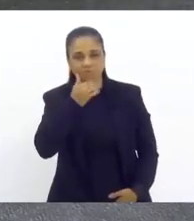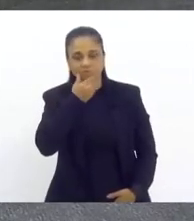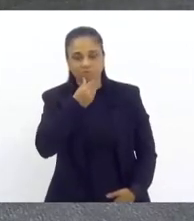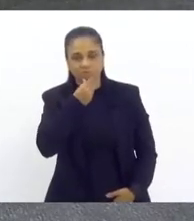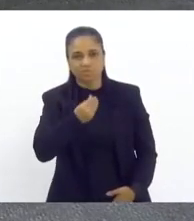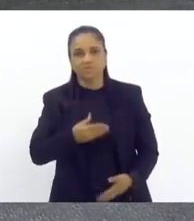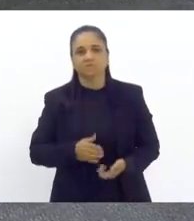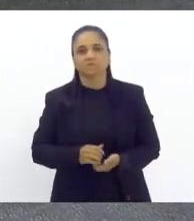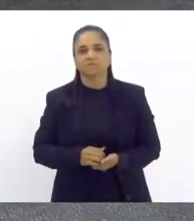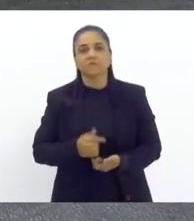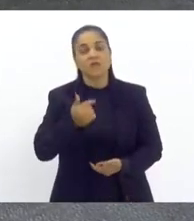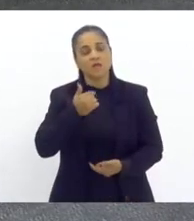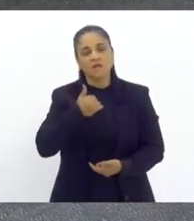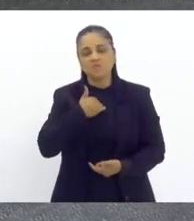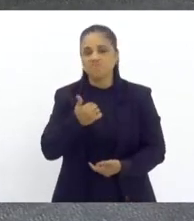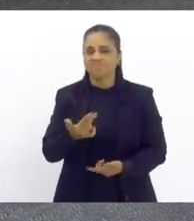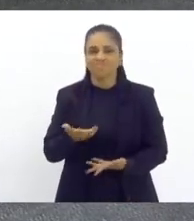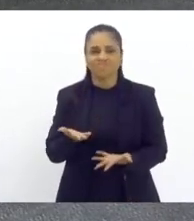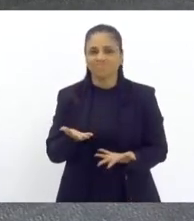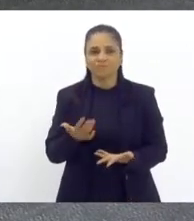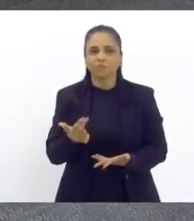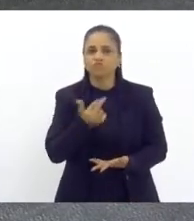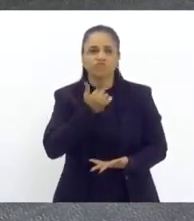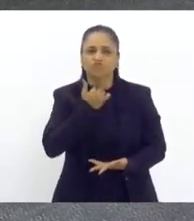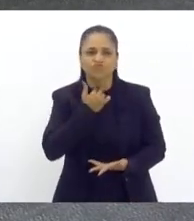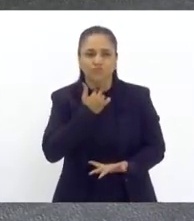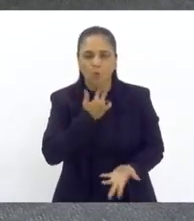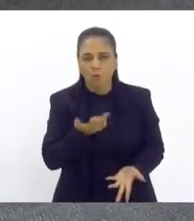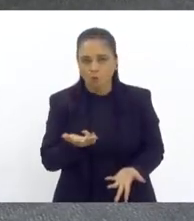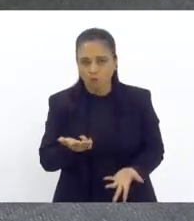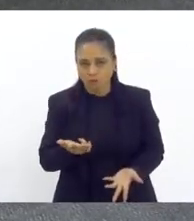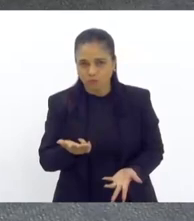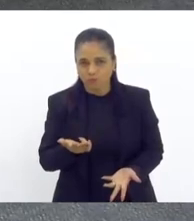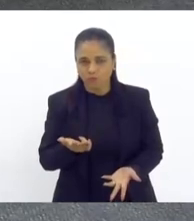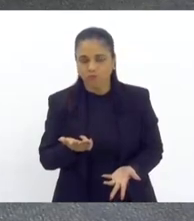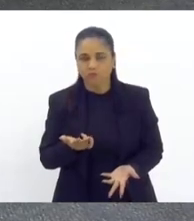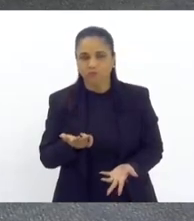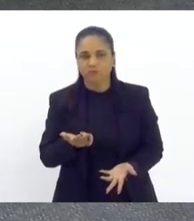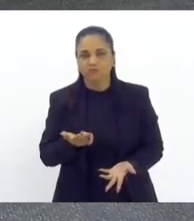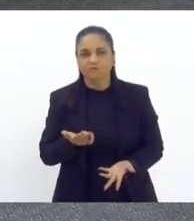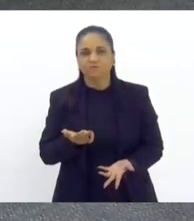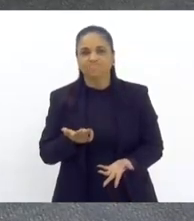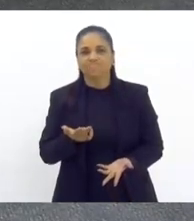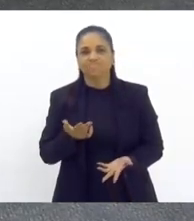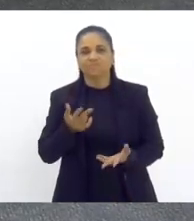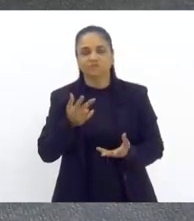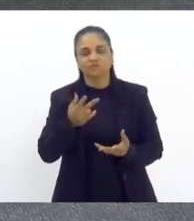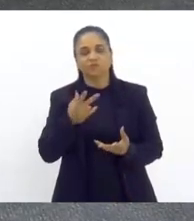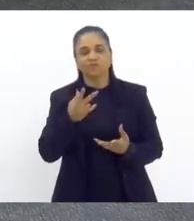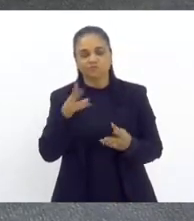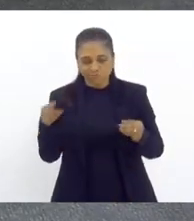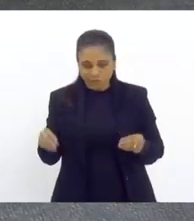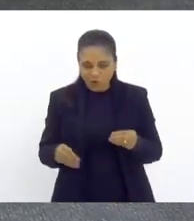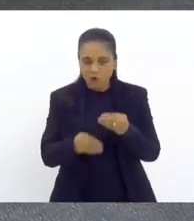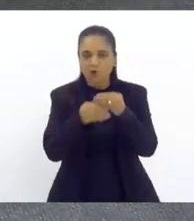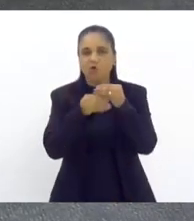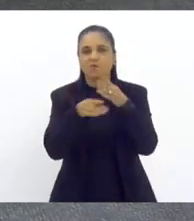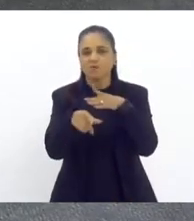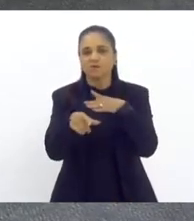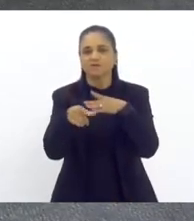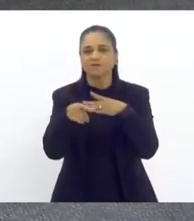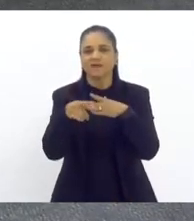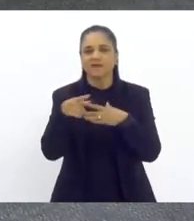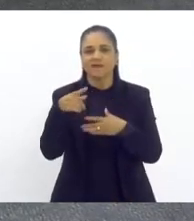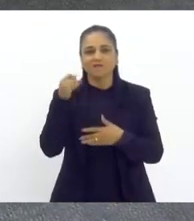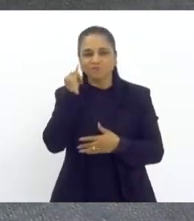eu não posso deixar, deputado Luiz Paulo, de endossar o entendimento de Vossa Excelência, porque é, de